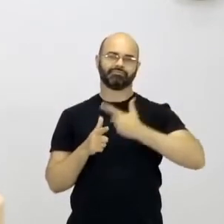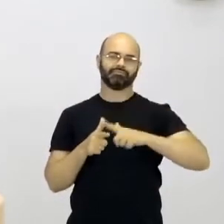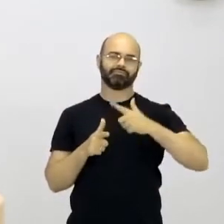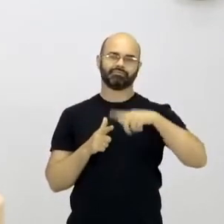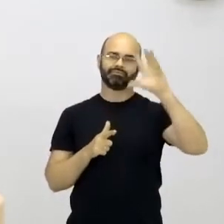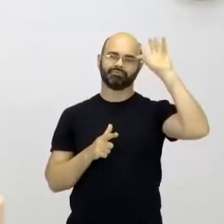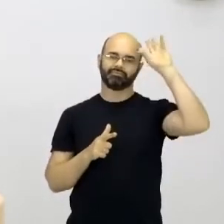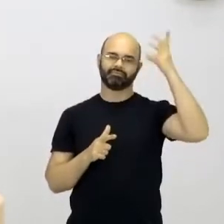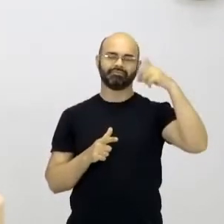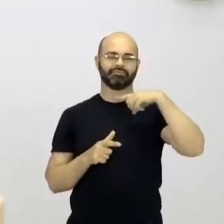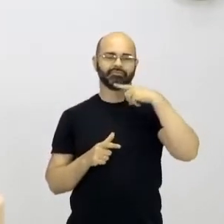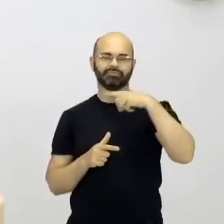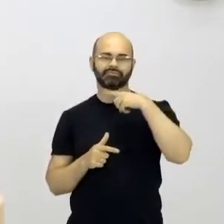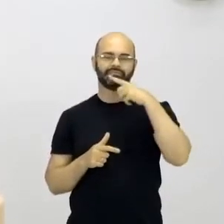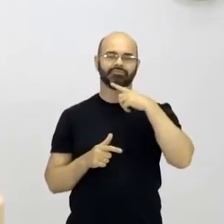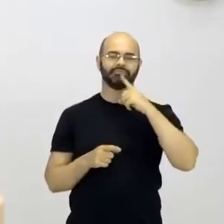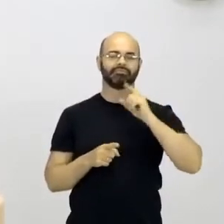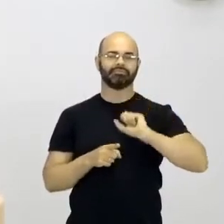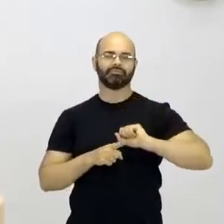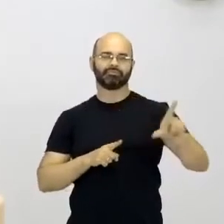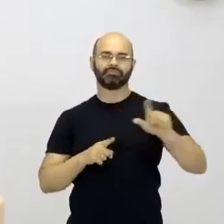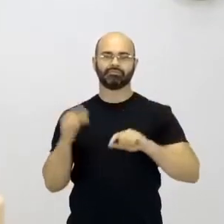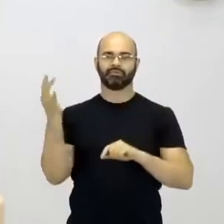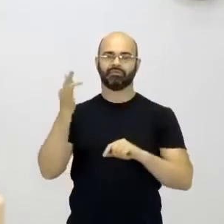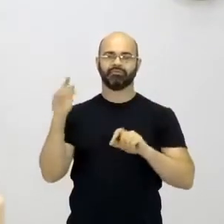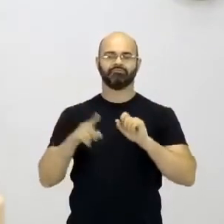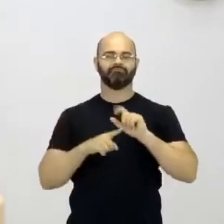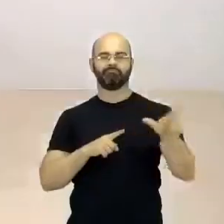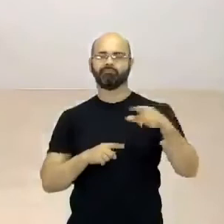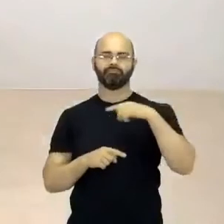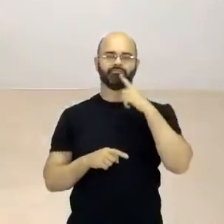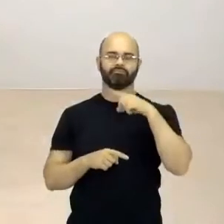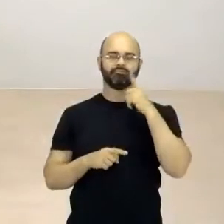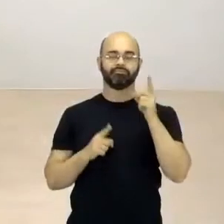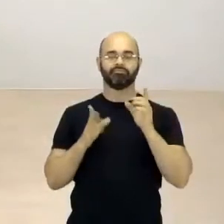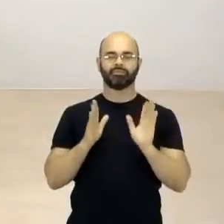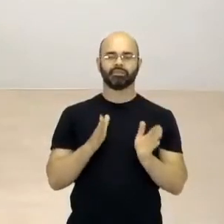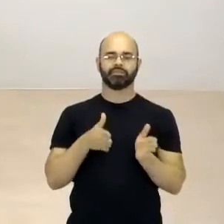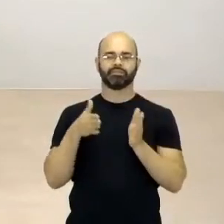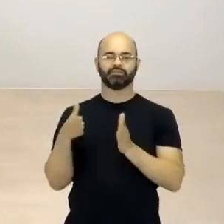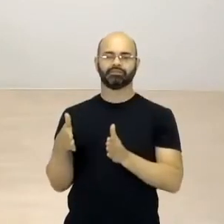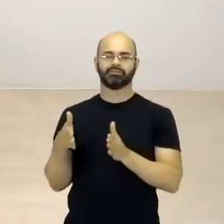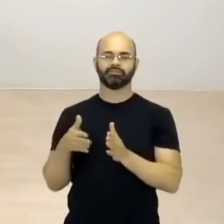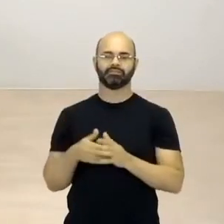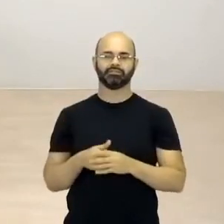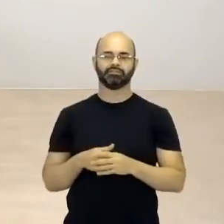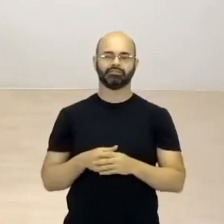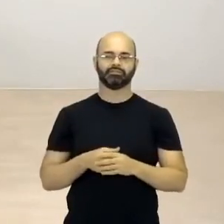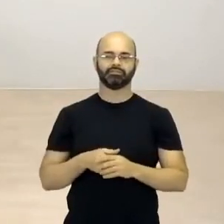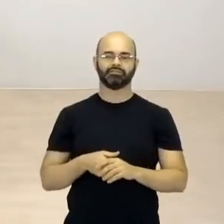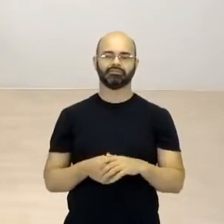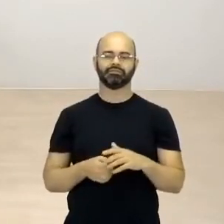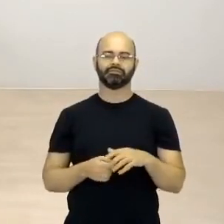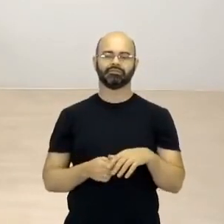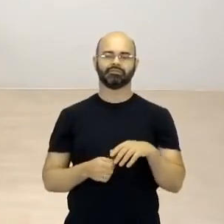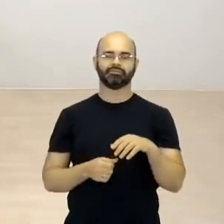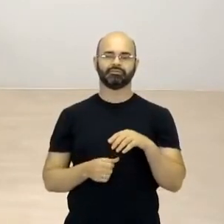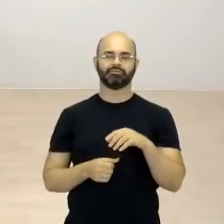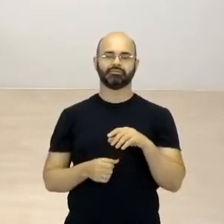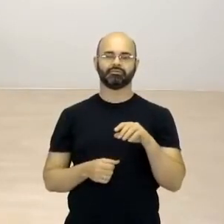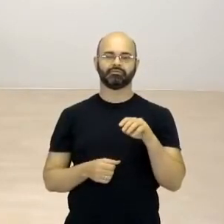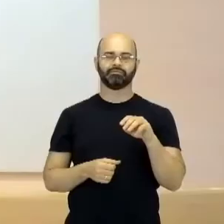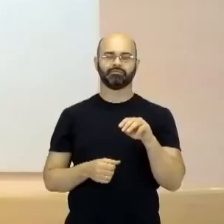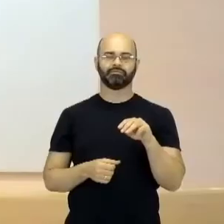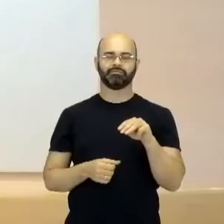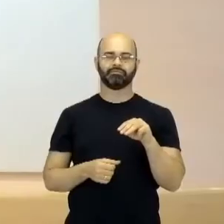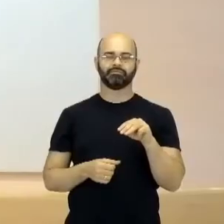ele não consegue expulsar os franceses. Mas aí a gente tem o próximo, o Men de Sá. Vamos ver aí o Men